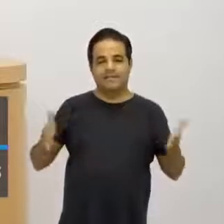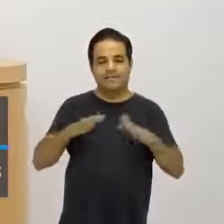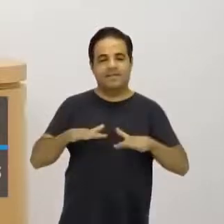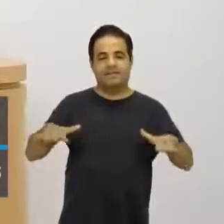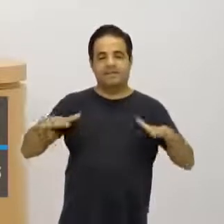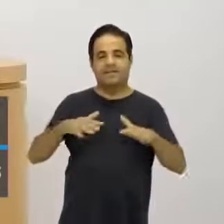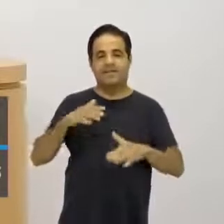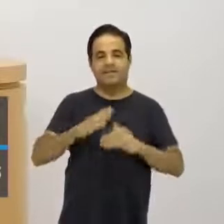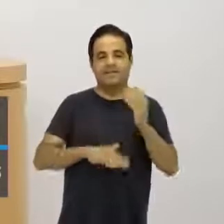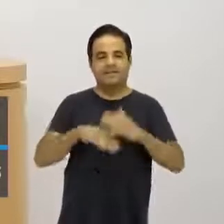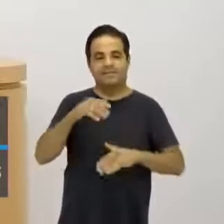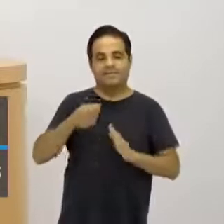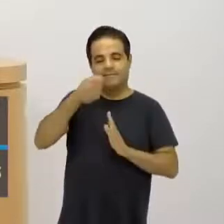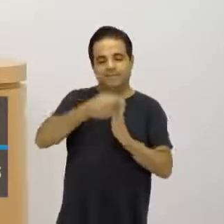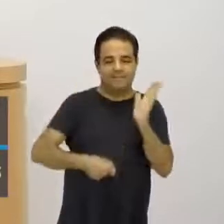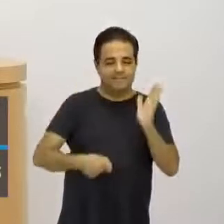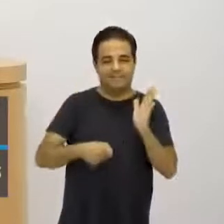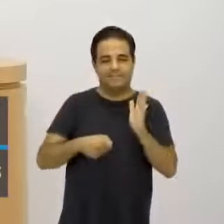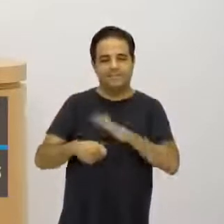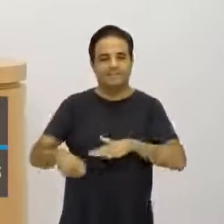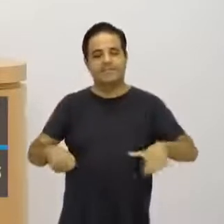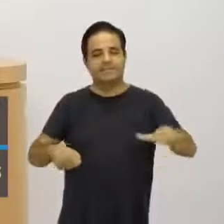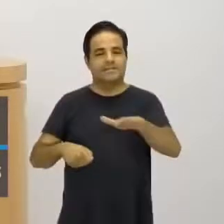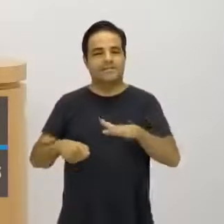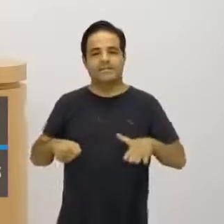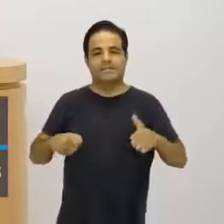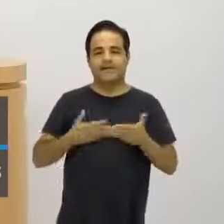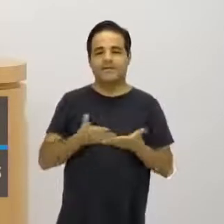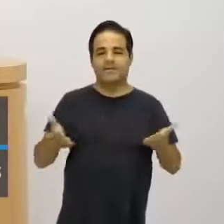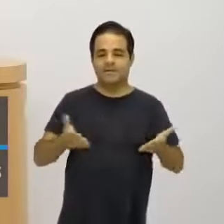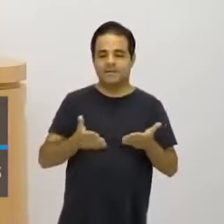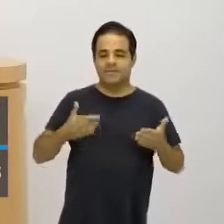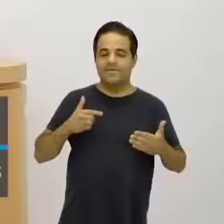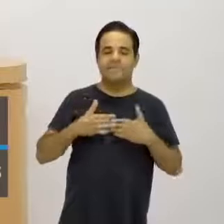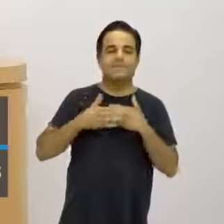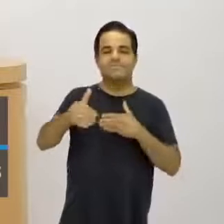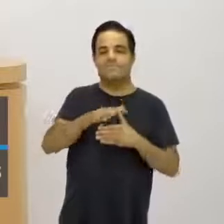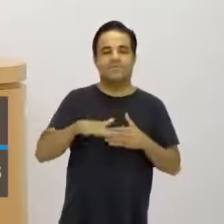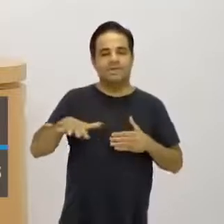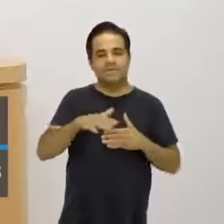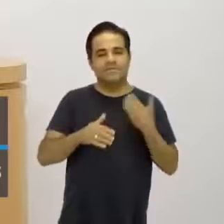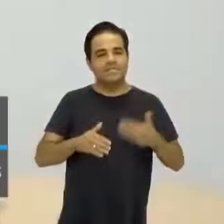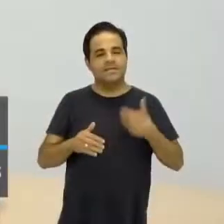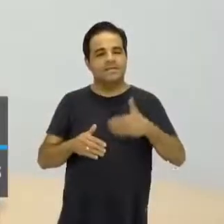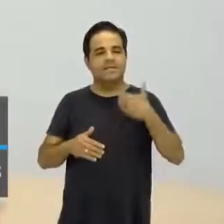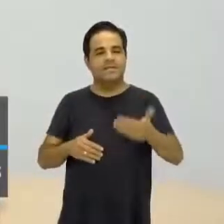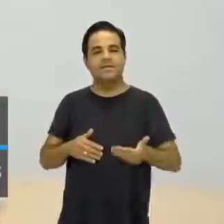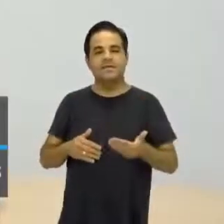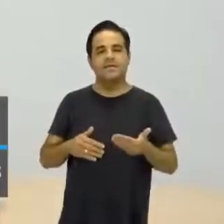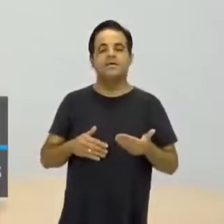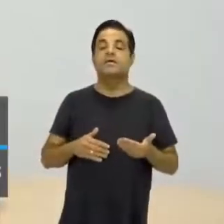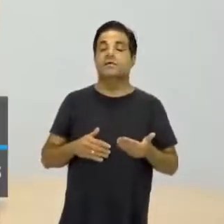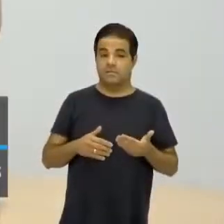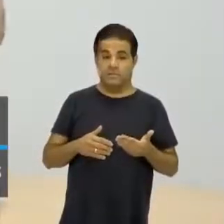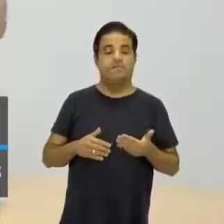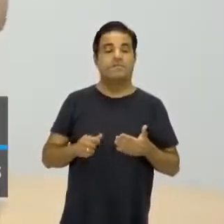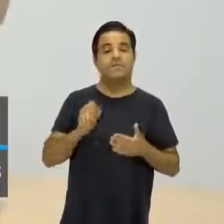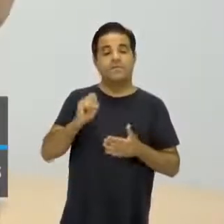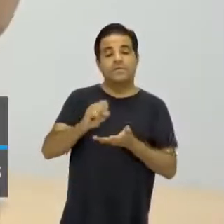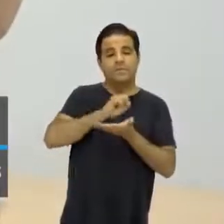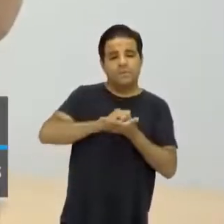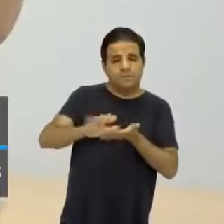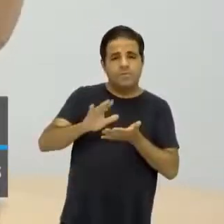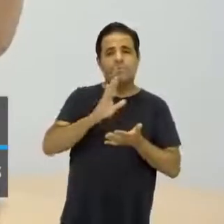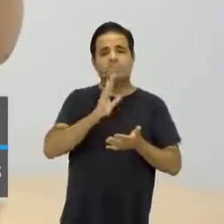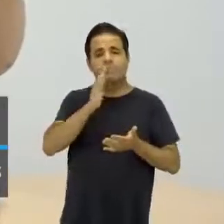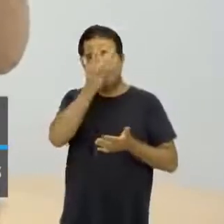para eu fazer os relatos que eu faço aqui. A gente achou o livro do Patrício. Que legal. E outras pessoas, se quiserem